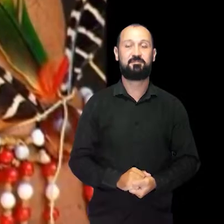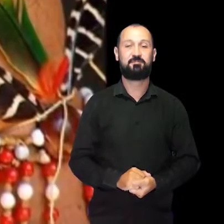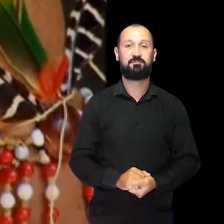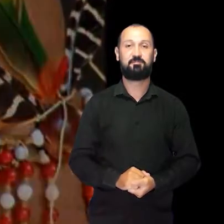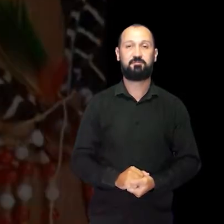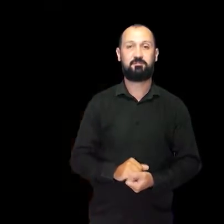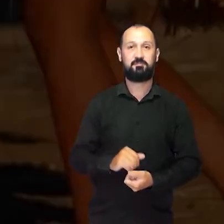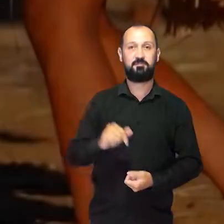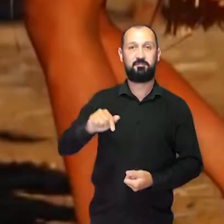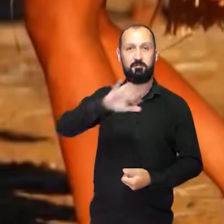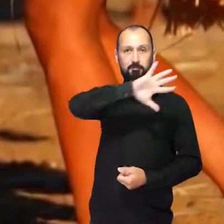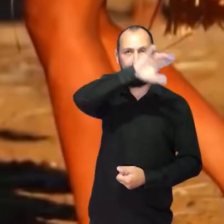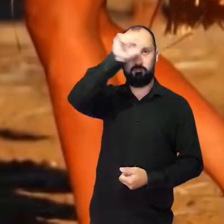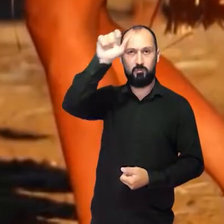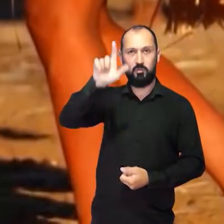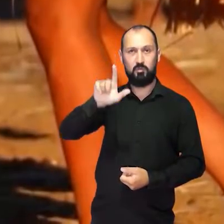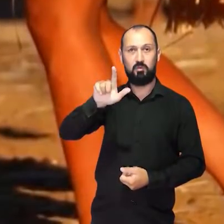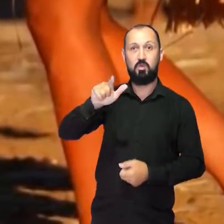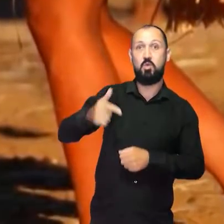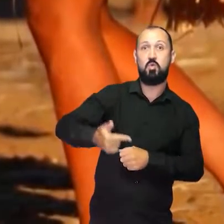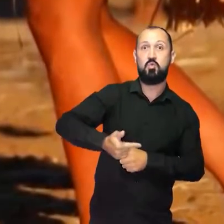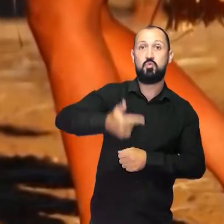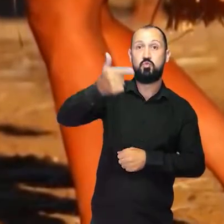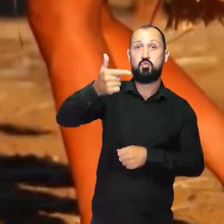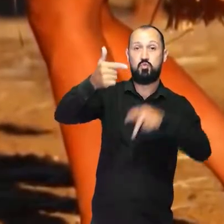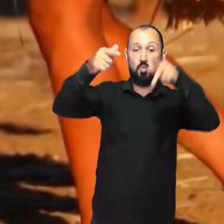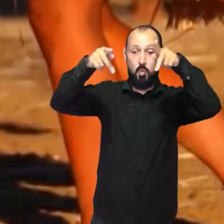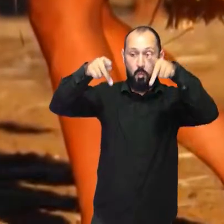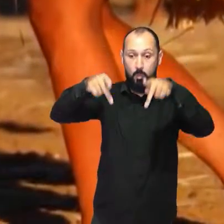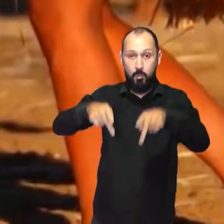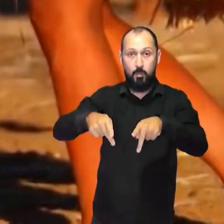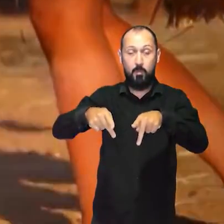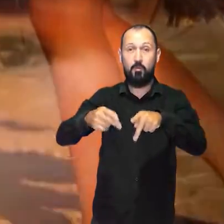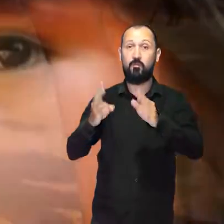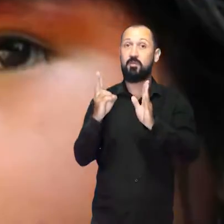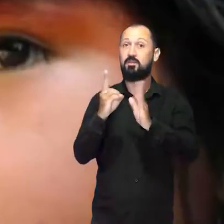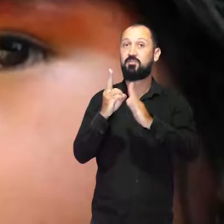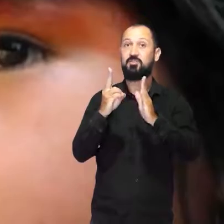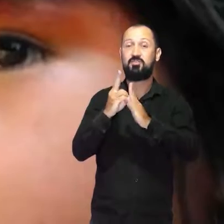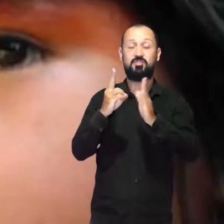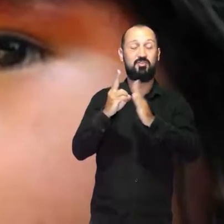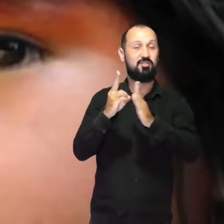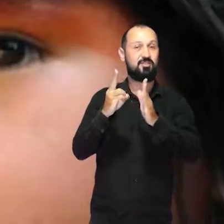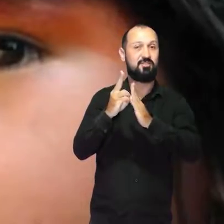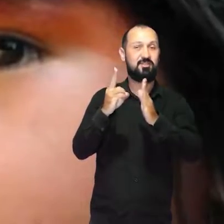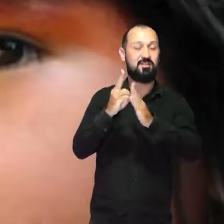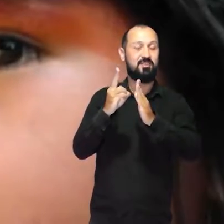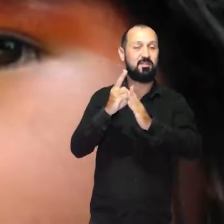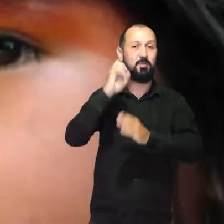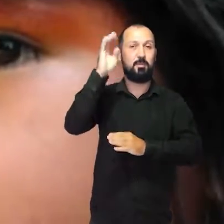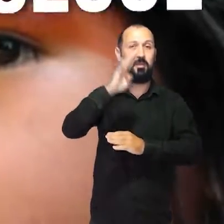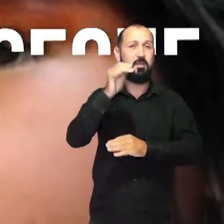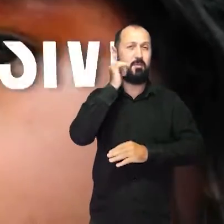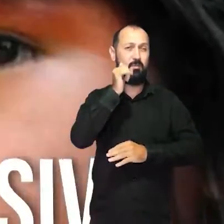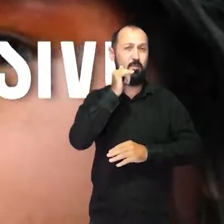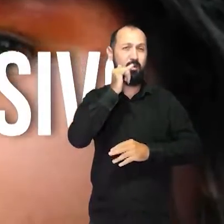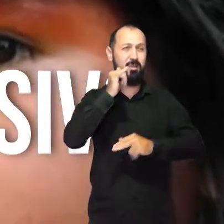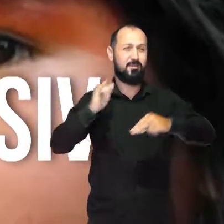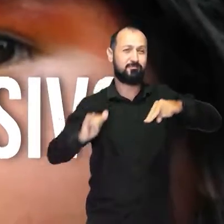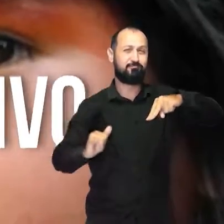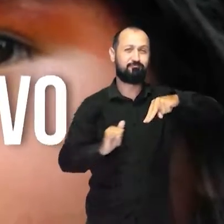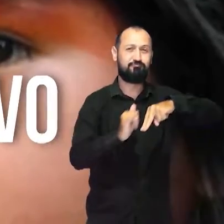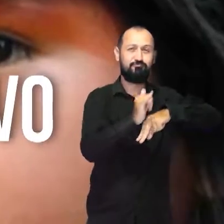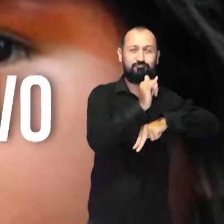Mato Grosso do Sul possui a segunda maior população indígena do Brasil. E o número de mulheres vítimas de violência